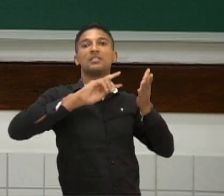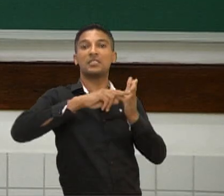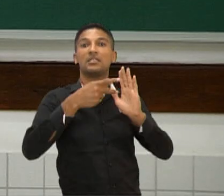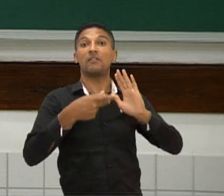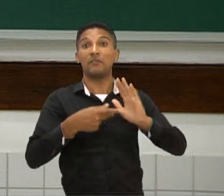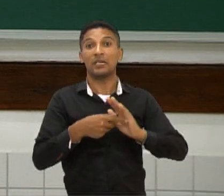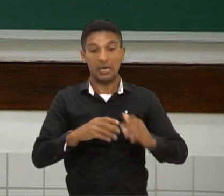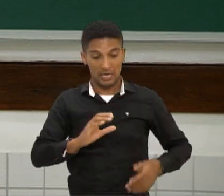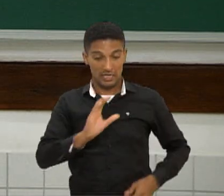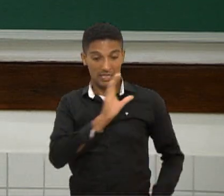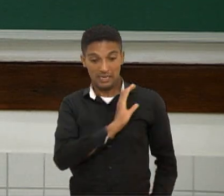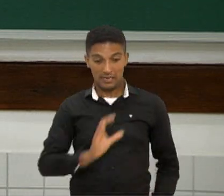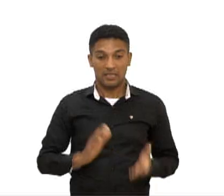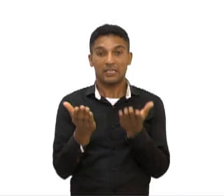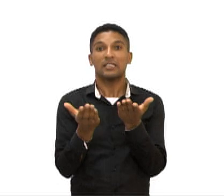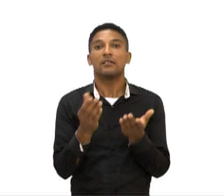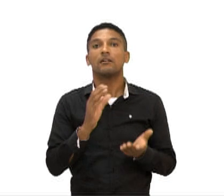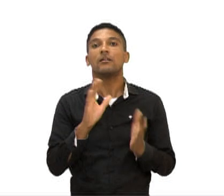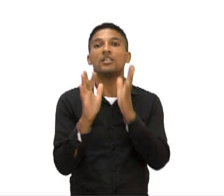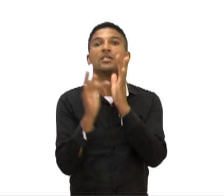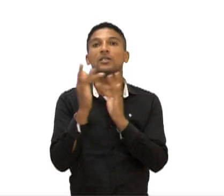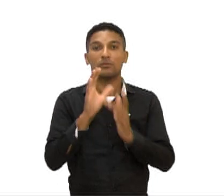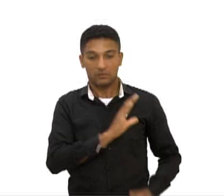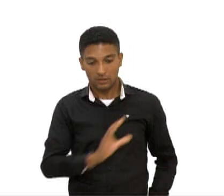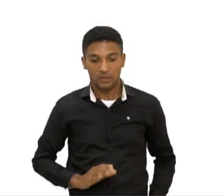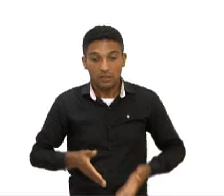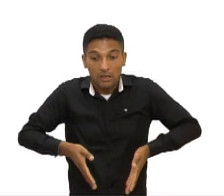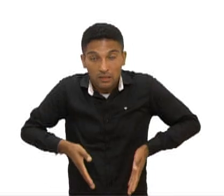responderem essa questão e logo voltamos.